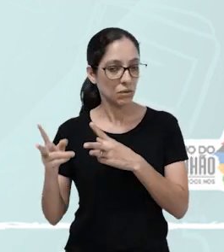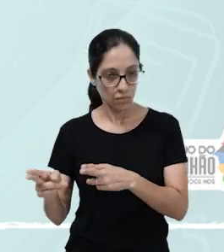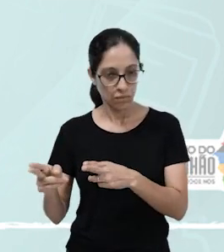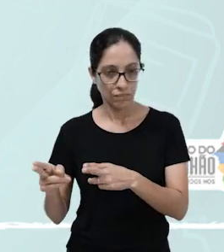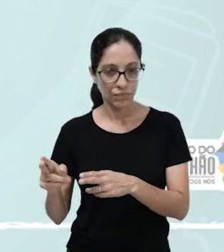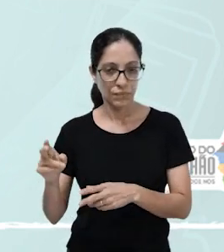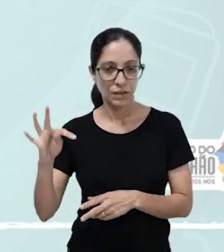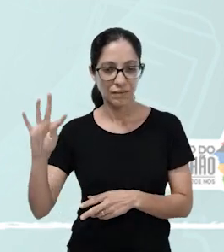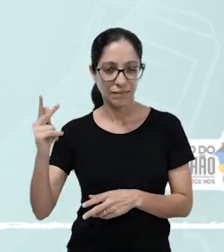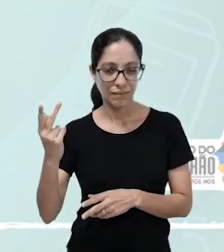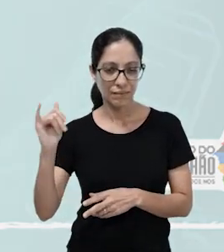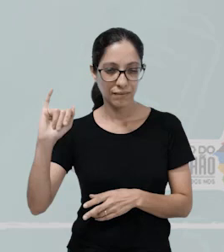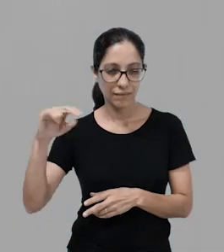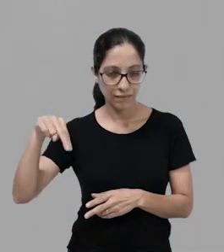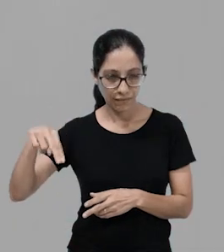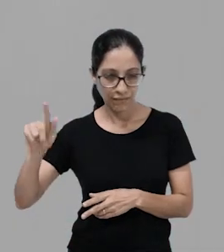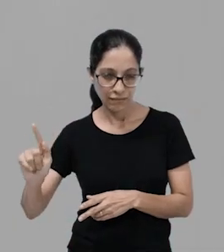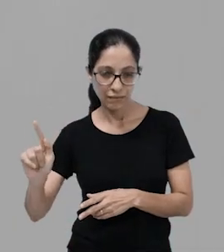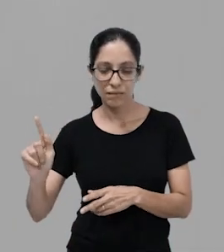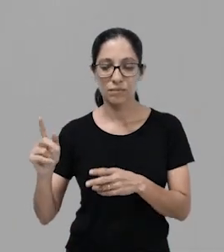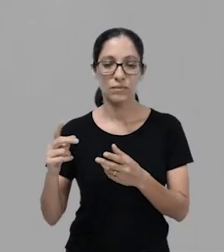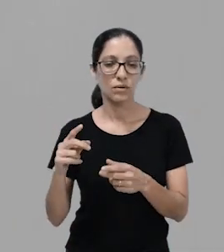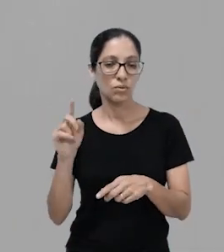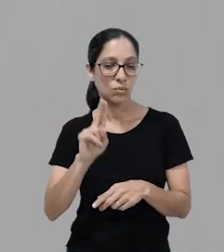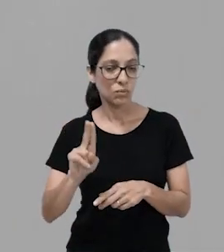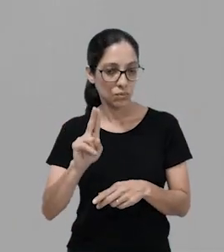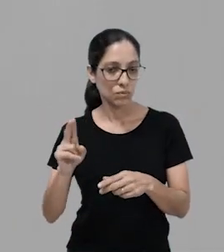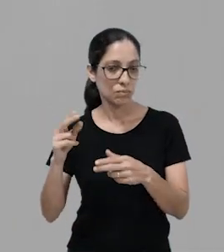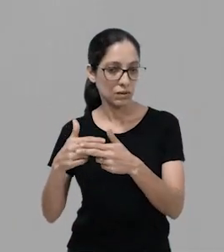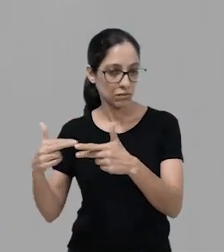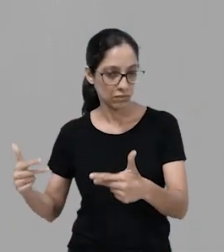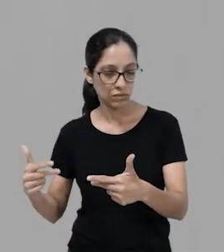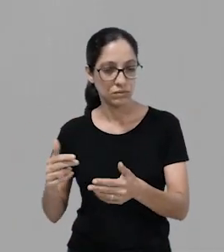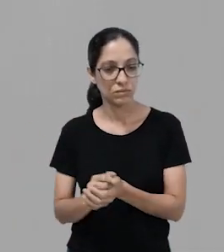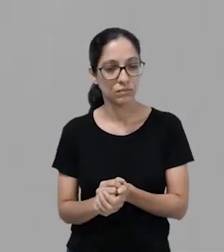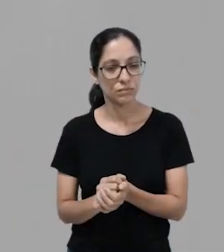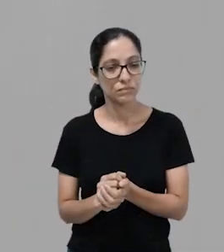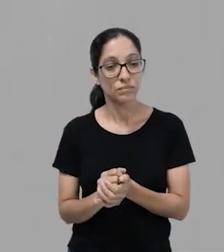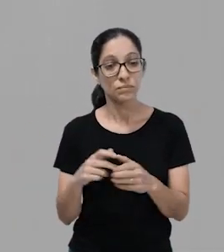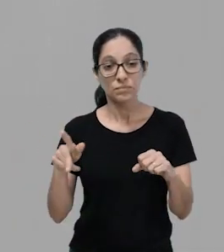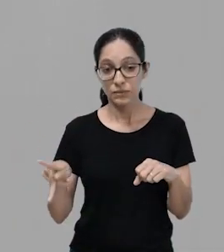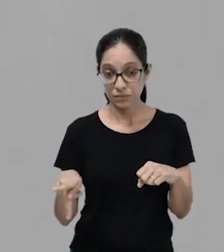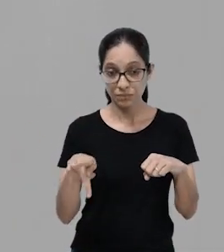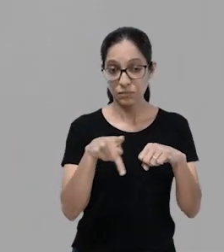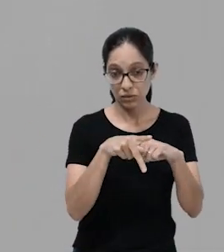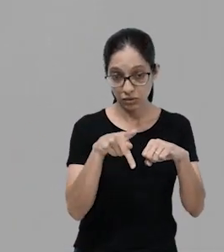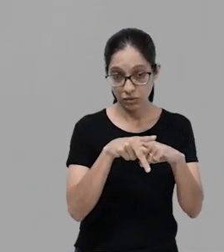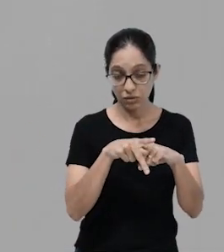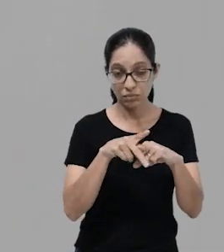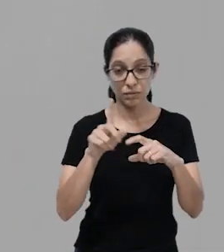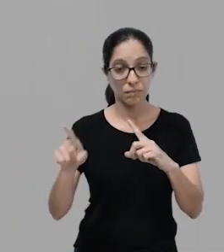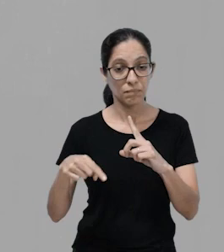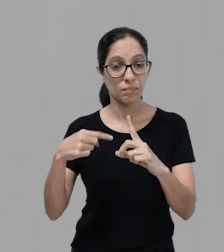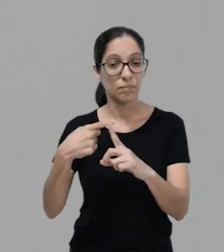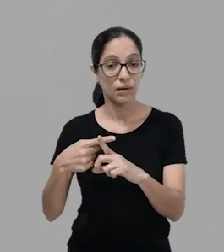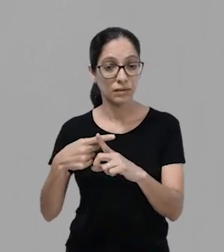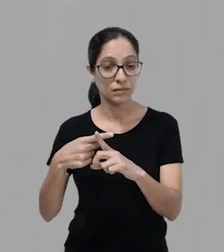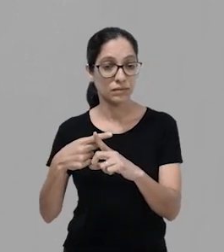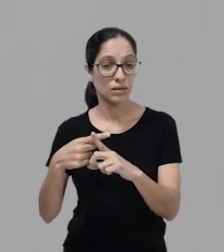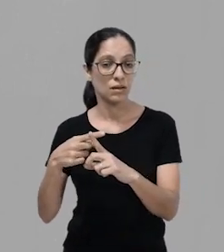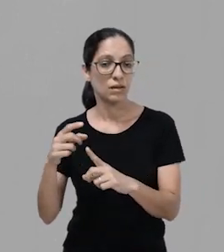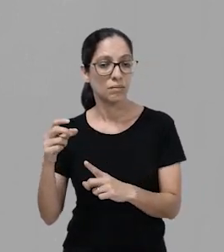coisa. Então, eu crio pronome indefinido some, mais a palavra one, eu crio